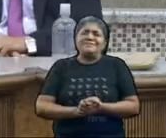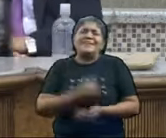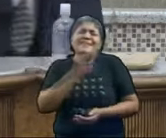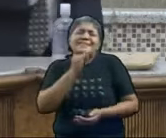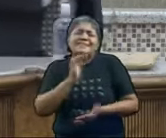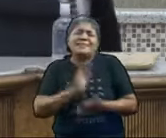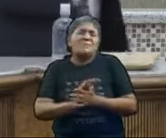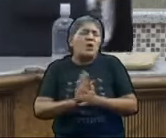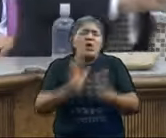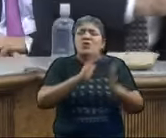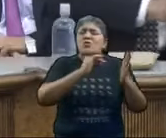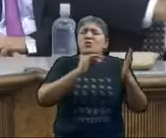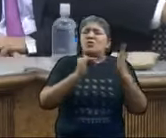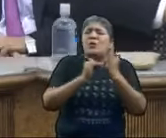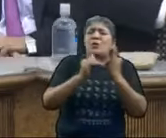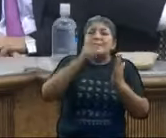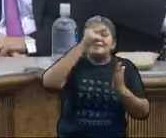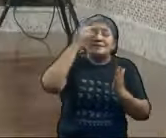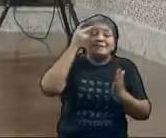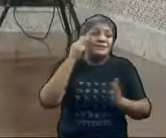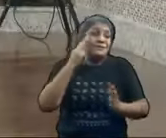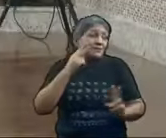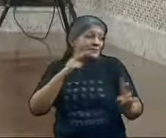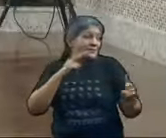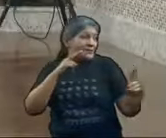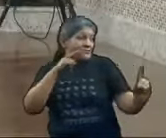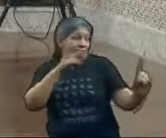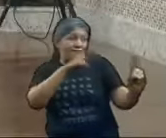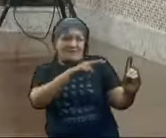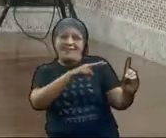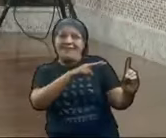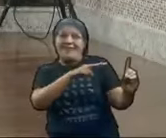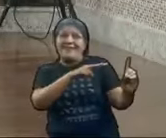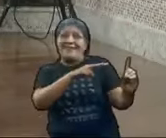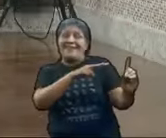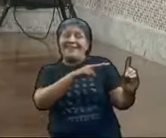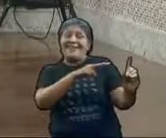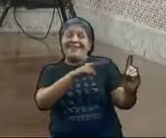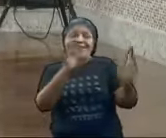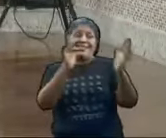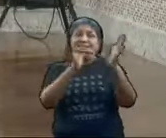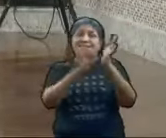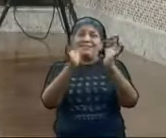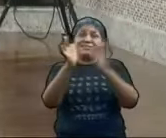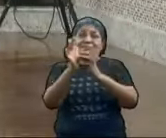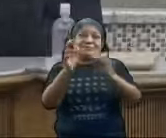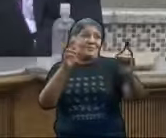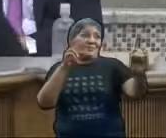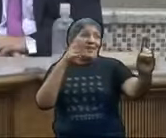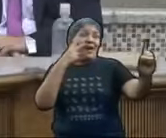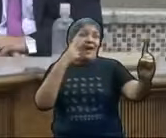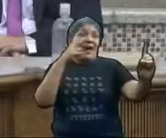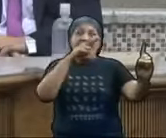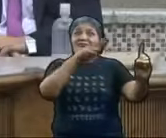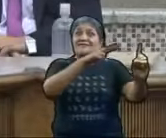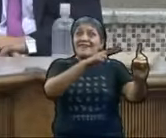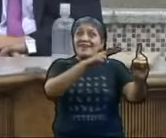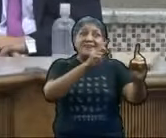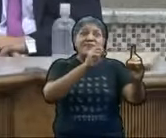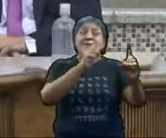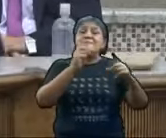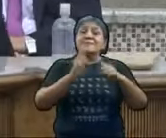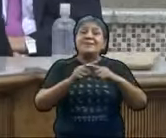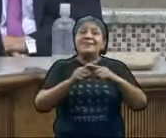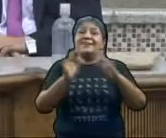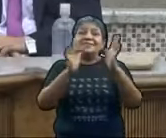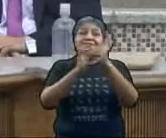serão voltadas para o Cristo. A Bíblia diz que Ele será a própria luz que vai iluminar aquela grande cidade de Deus